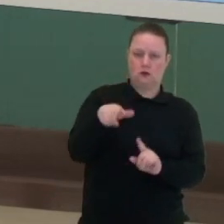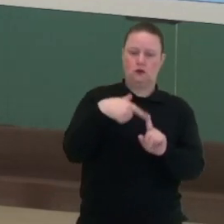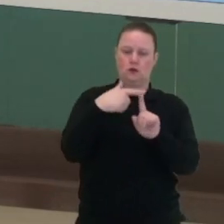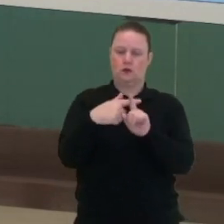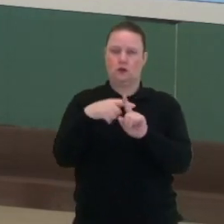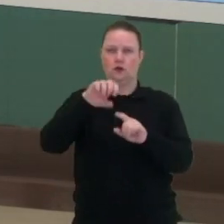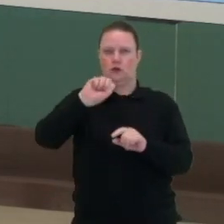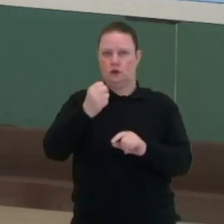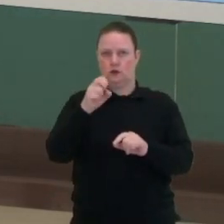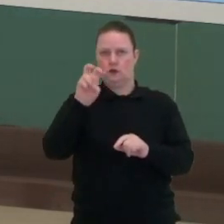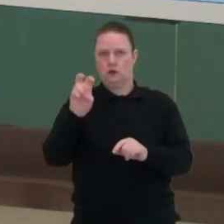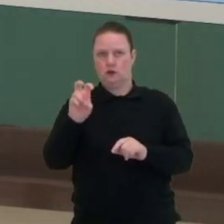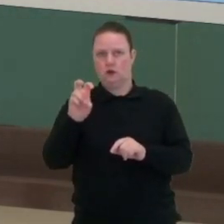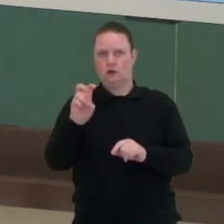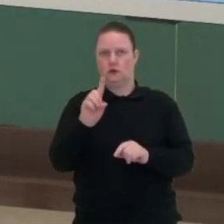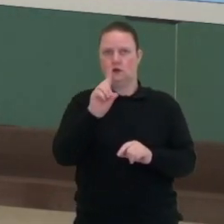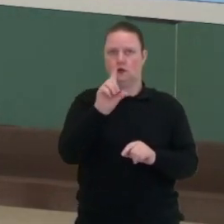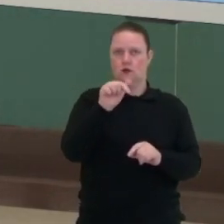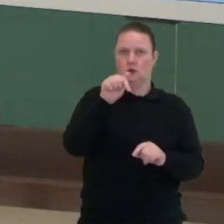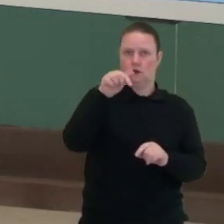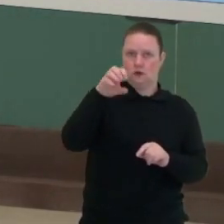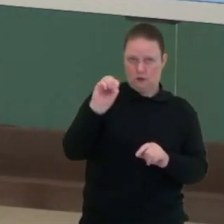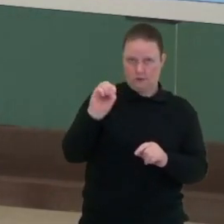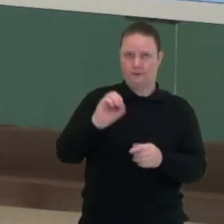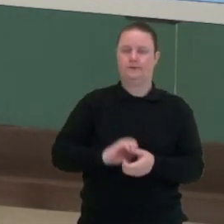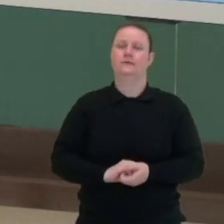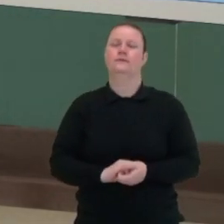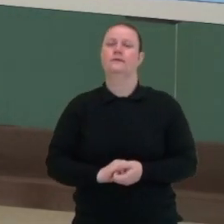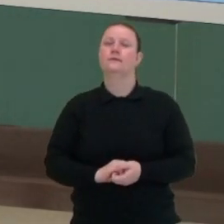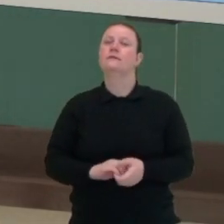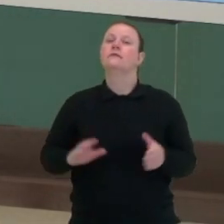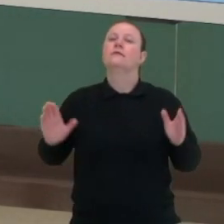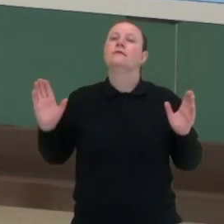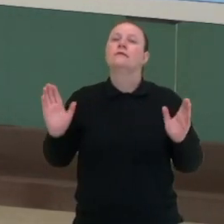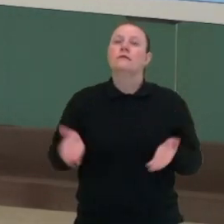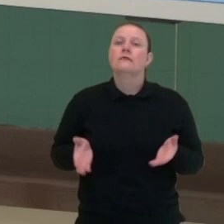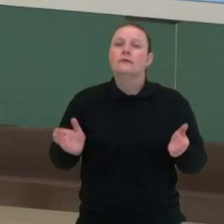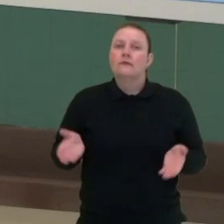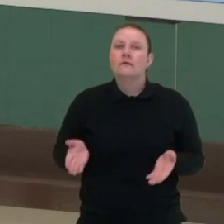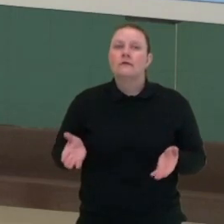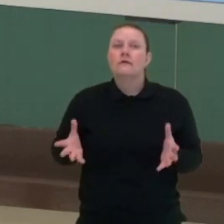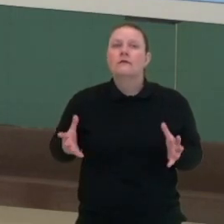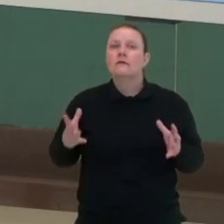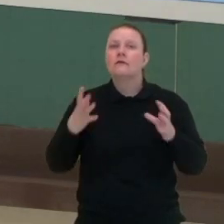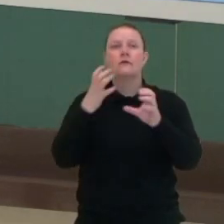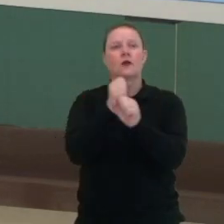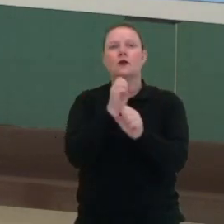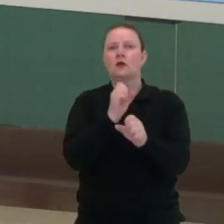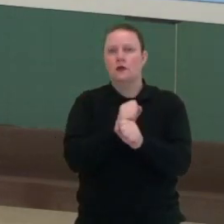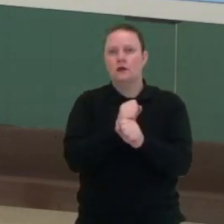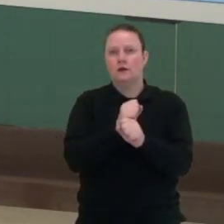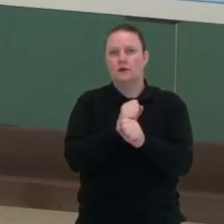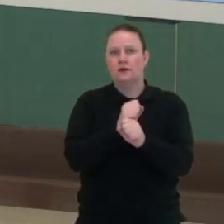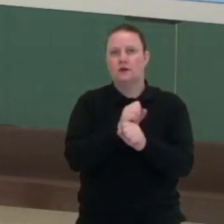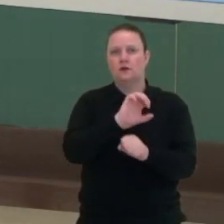que vai dar 170. Agora, pessoal, nós vamos somar então esse